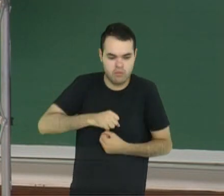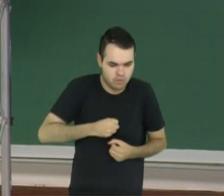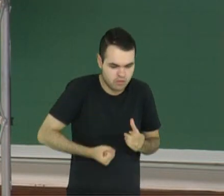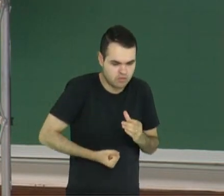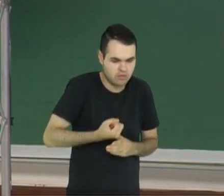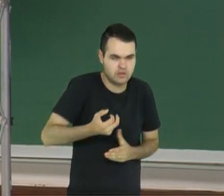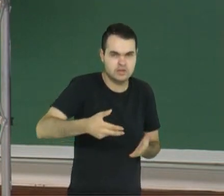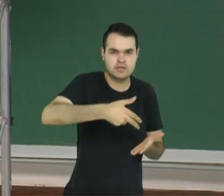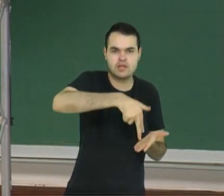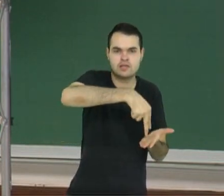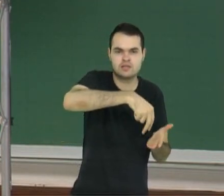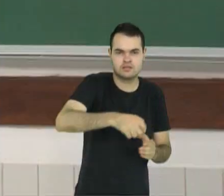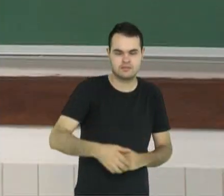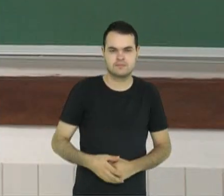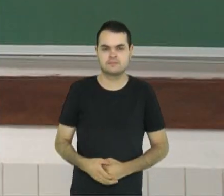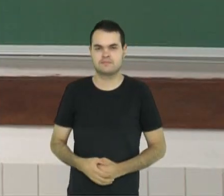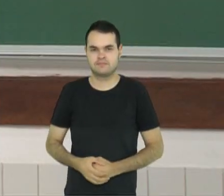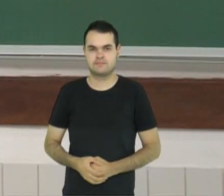sua dança. Interessante, né?